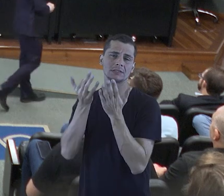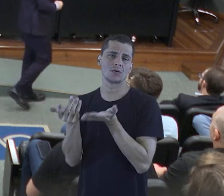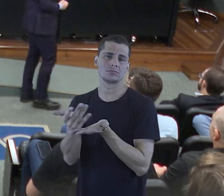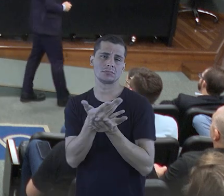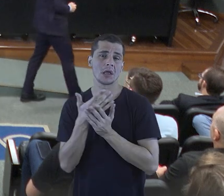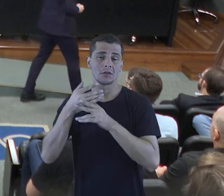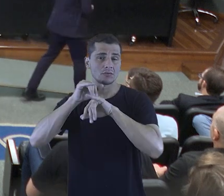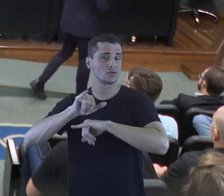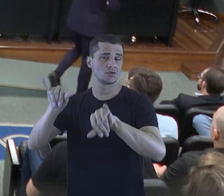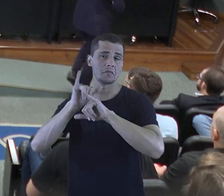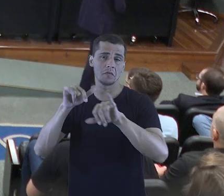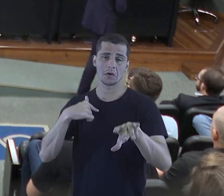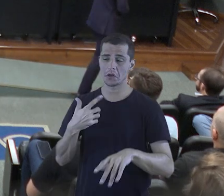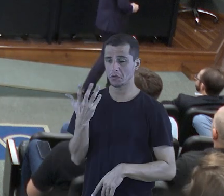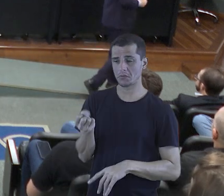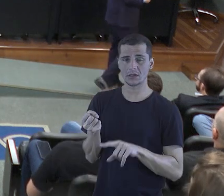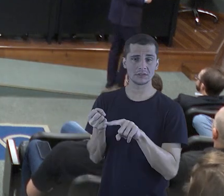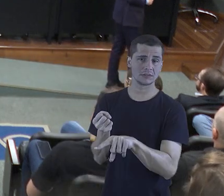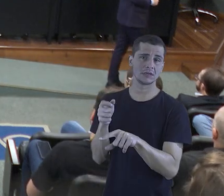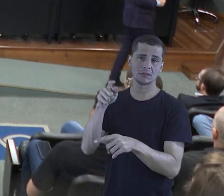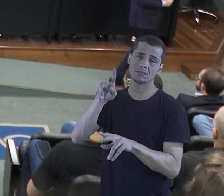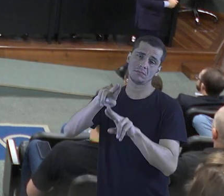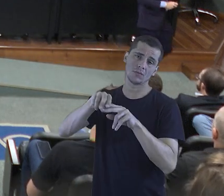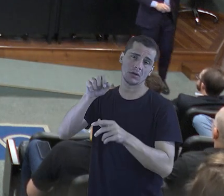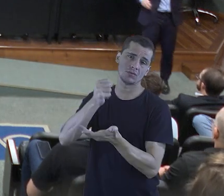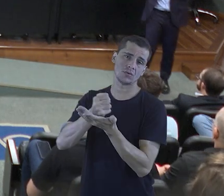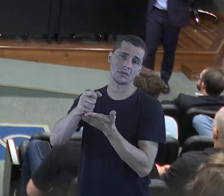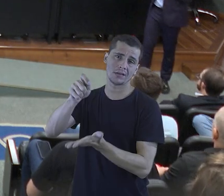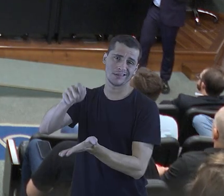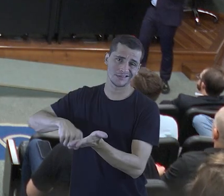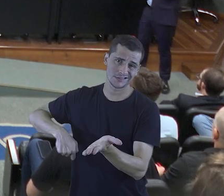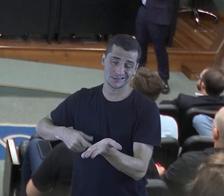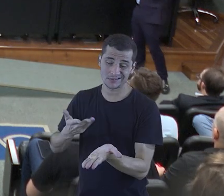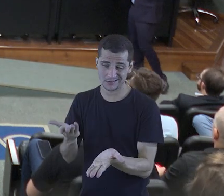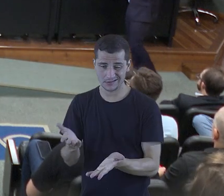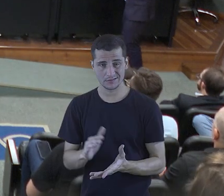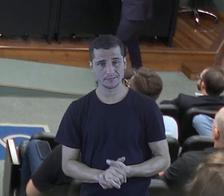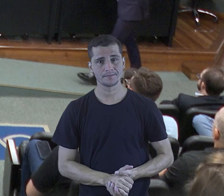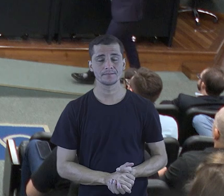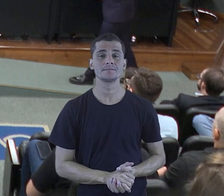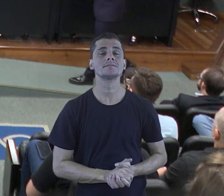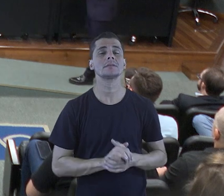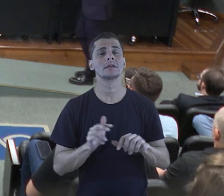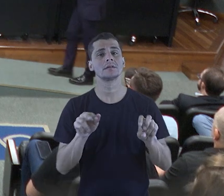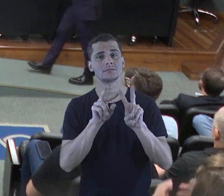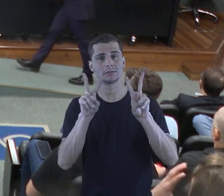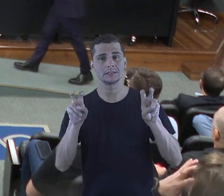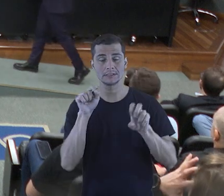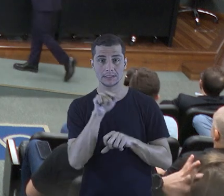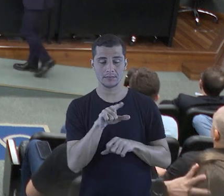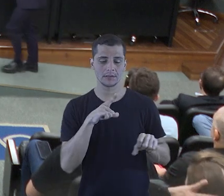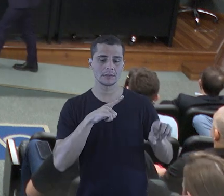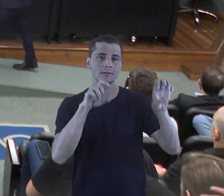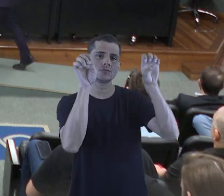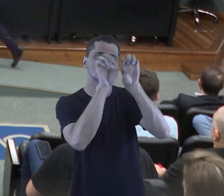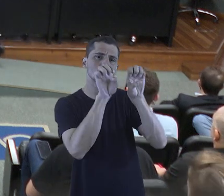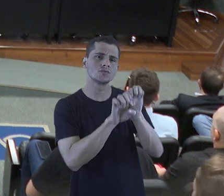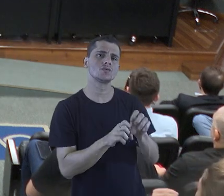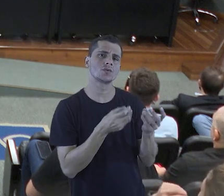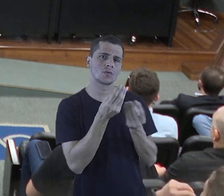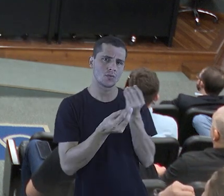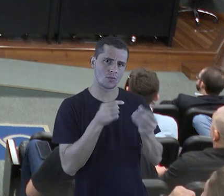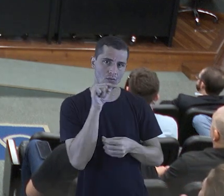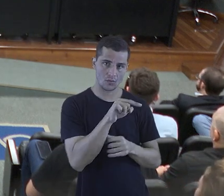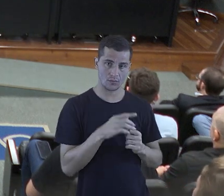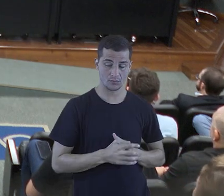Bom, vamos falar um pouco sobre essa aqui. Essa estrutura. Hoje, na Assembleia, vocês têm um